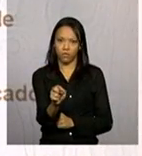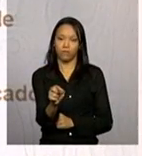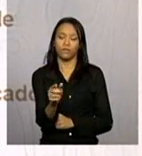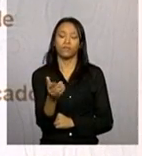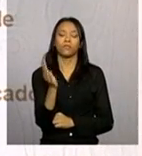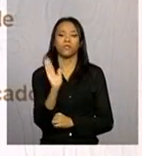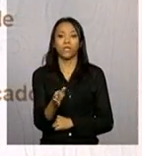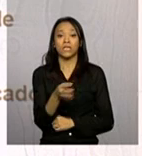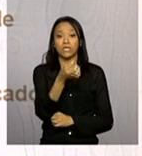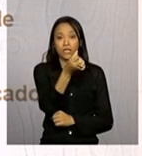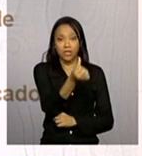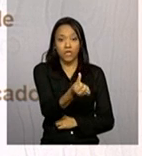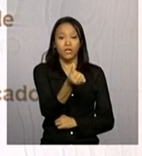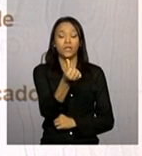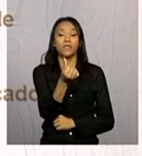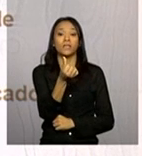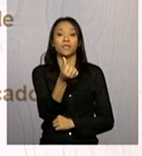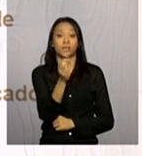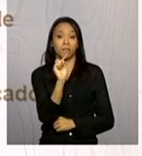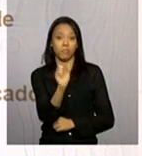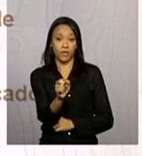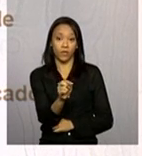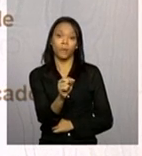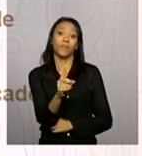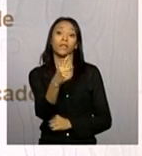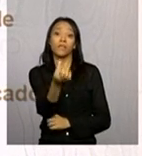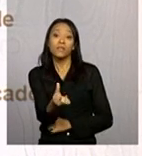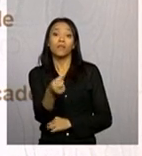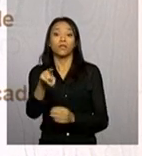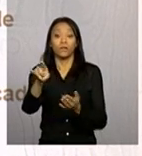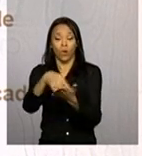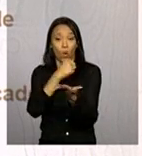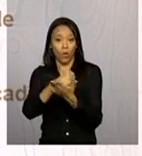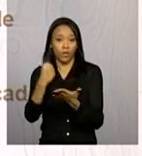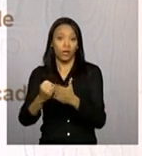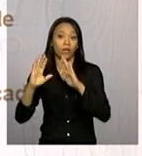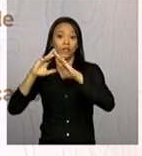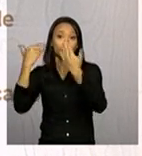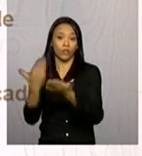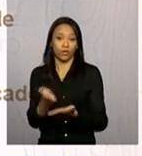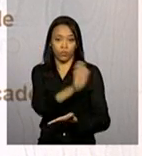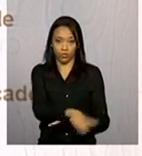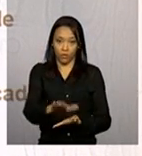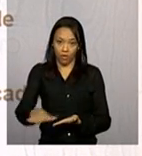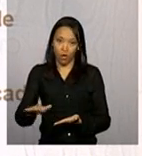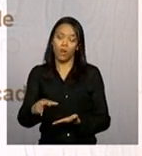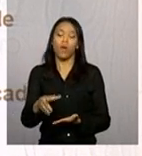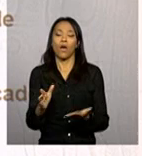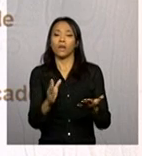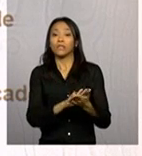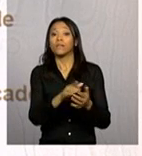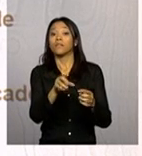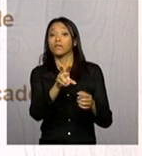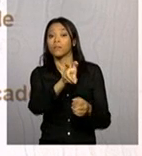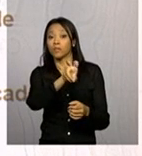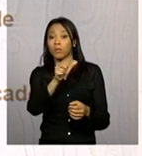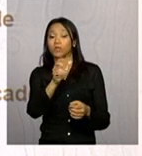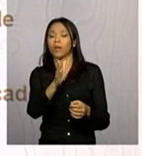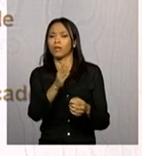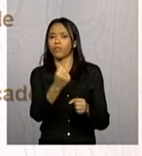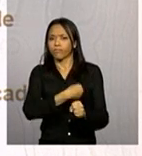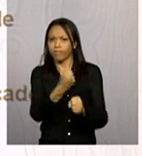São 6.016 creches e pré-escolas contratadas, 71% delas já estão em obras ou